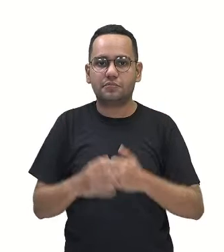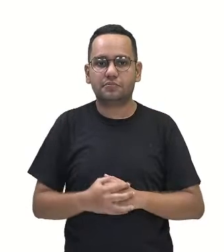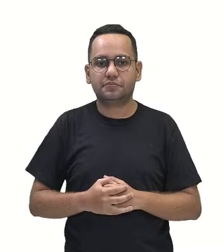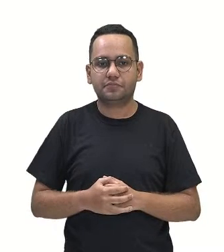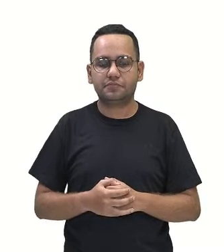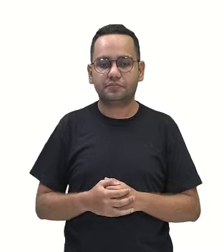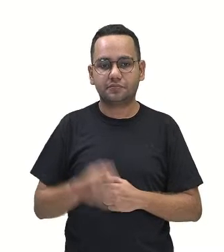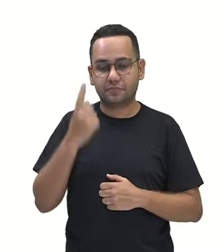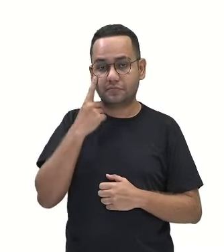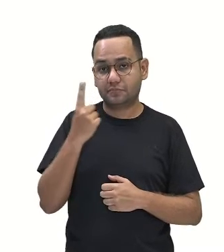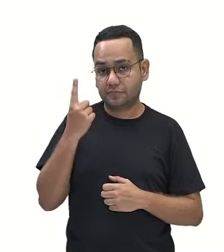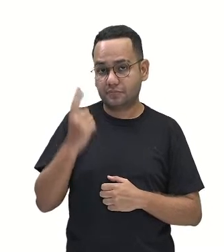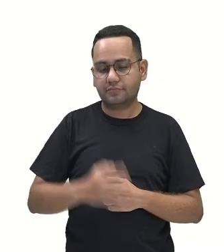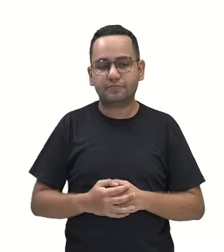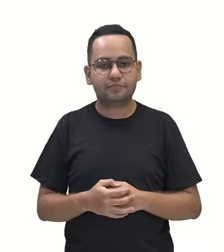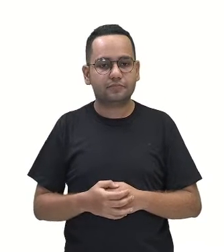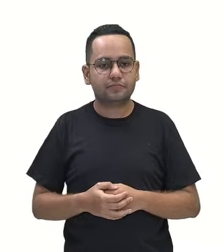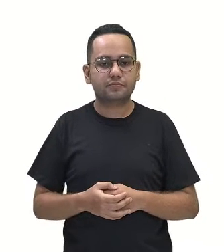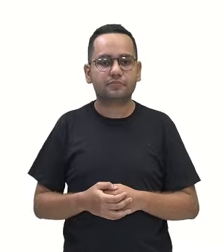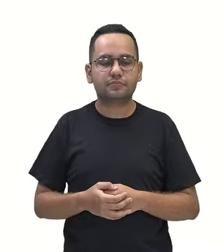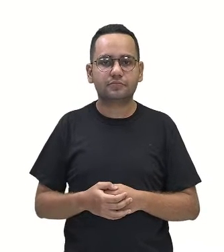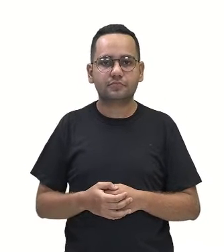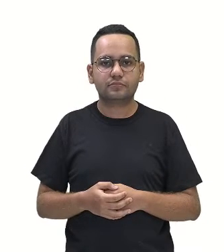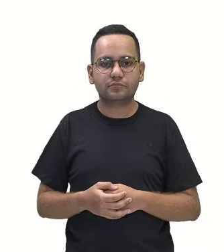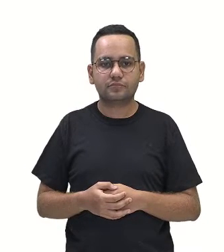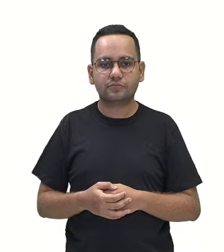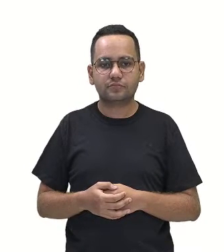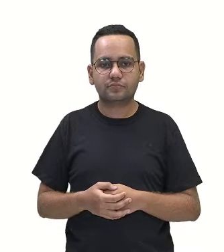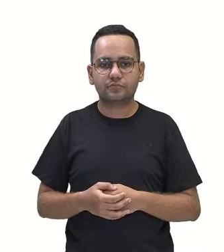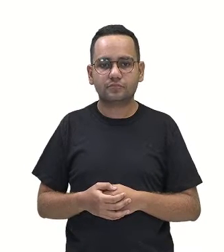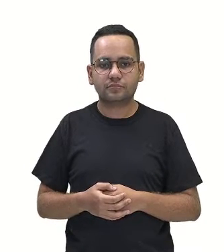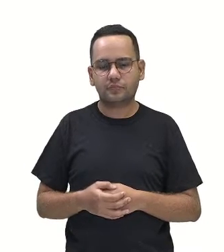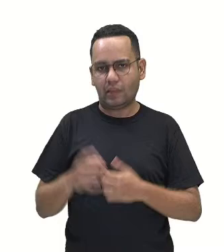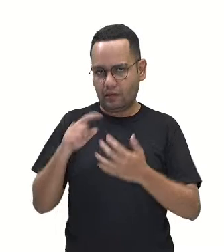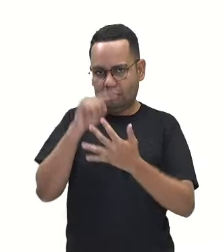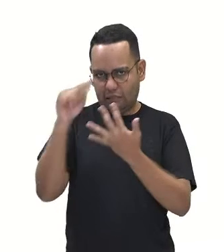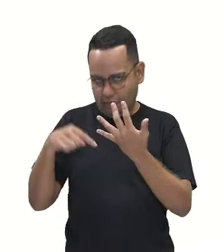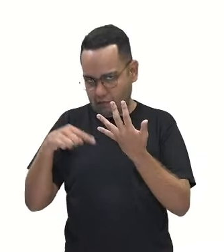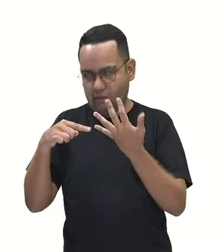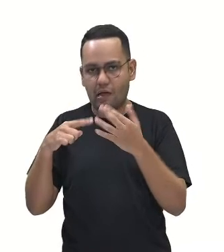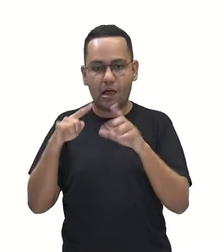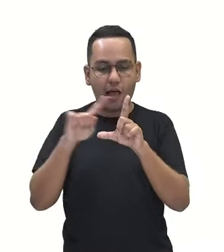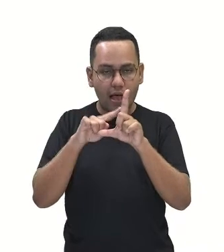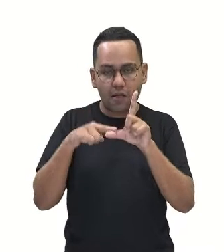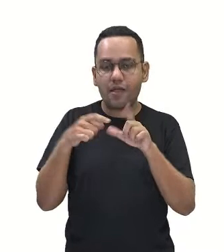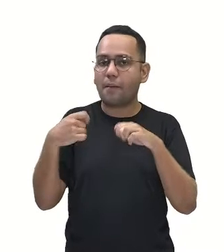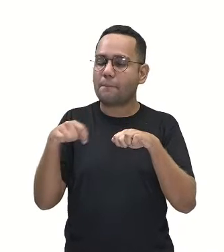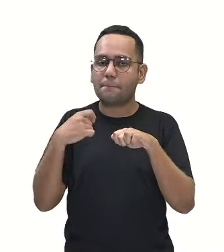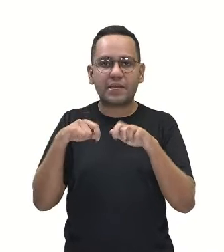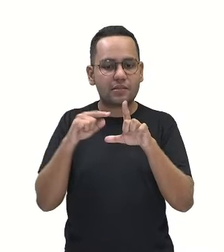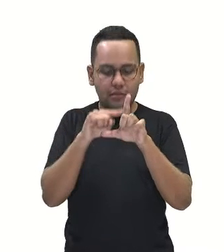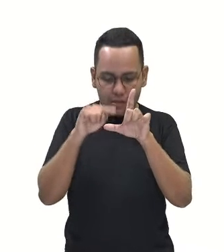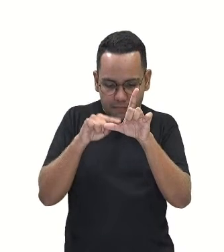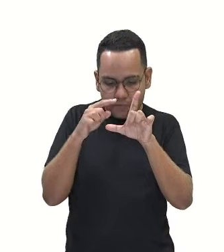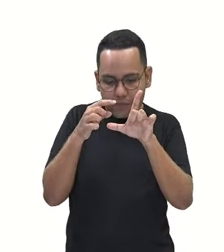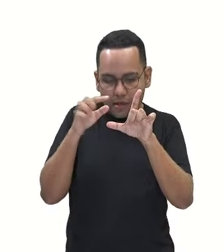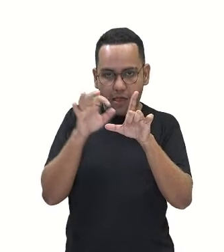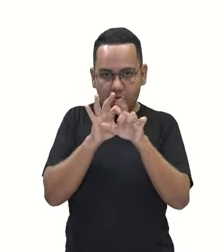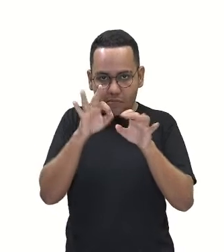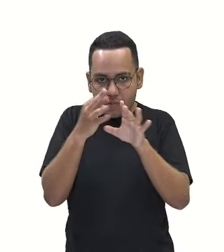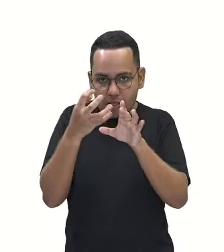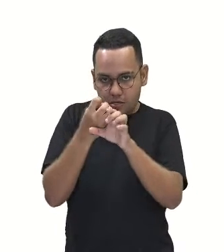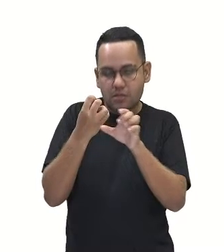os 5 ângulos aqui, eles devem possuir a mesma medida. E nós sabemos que